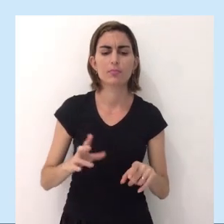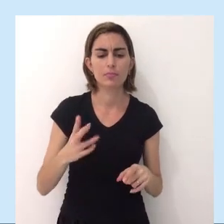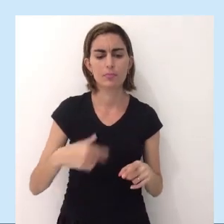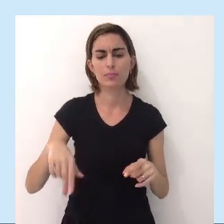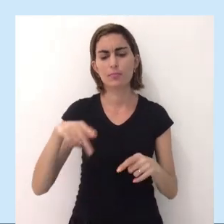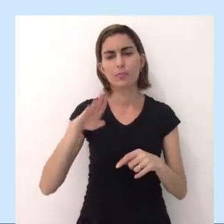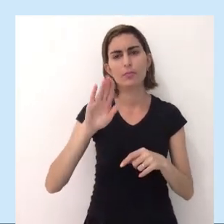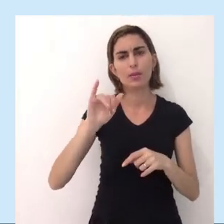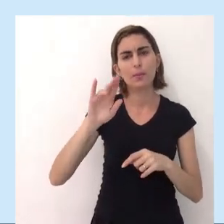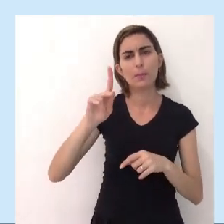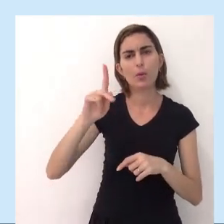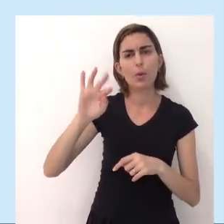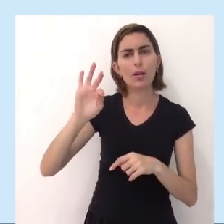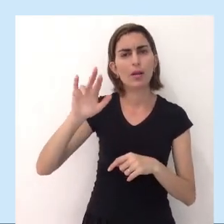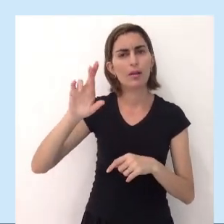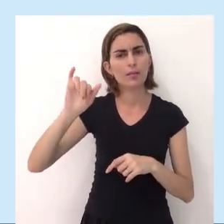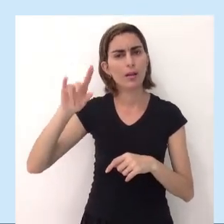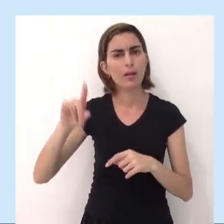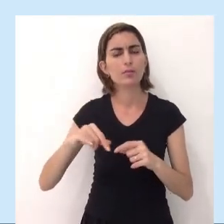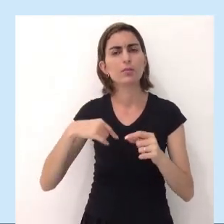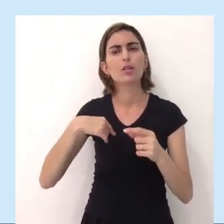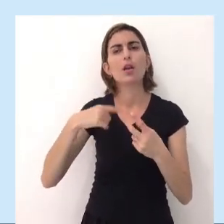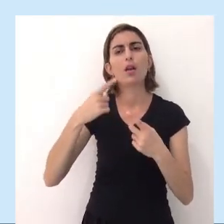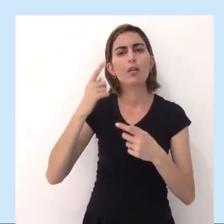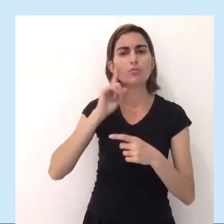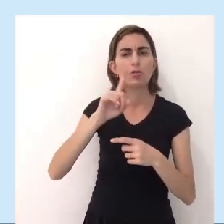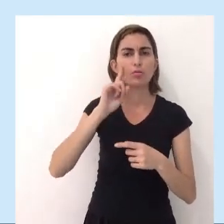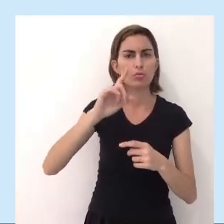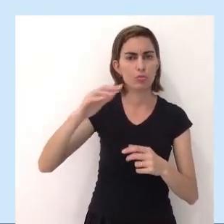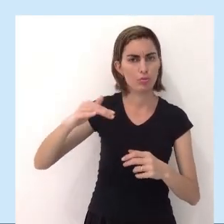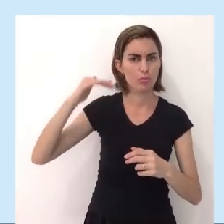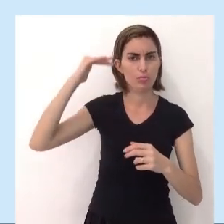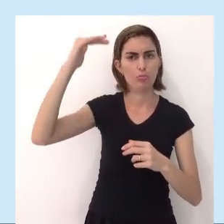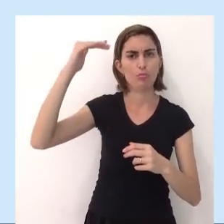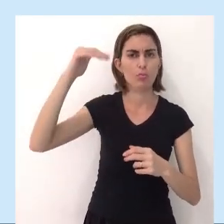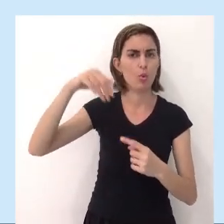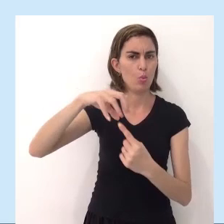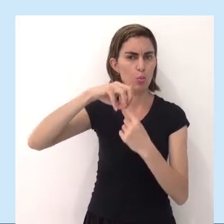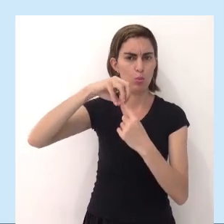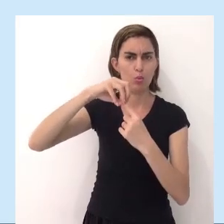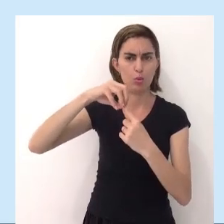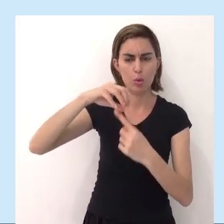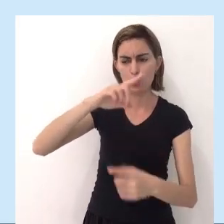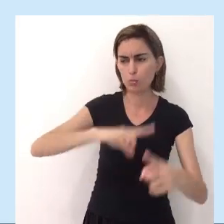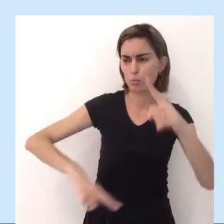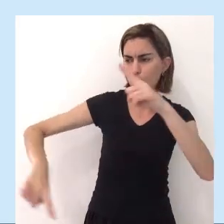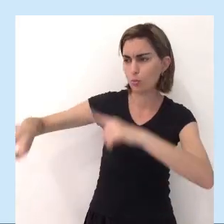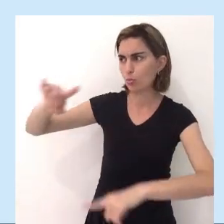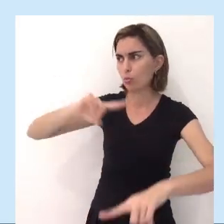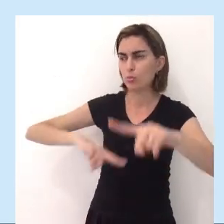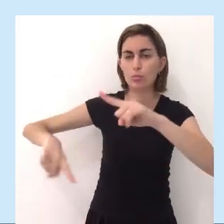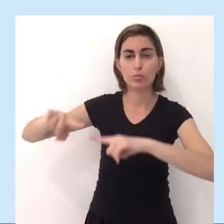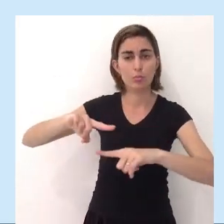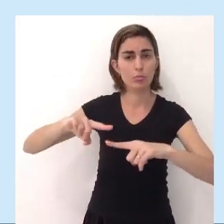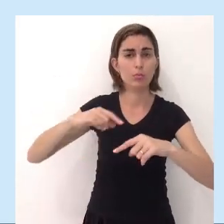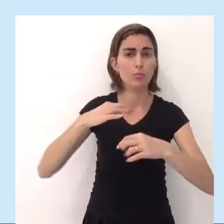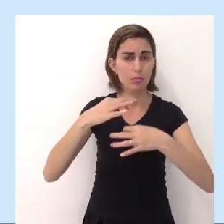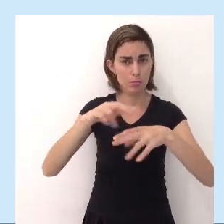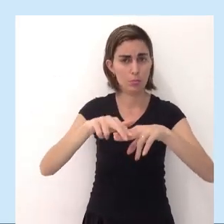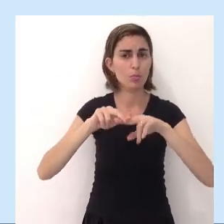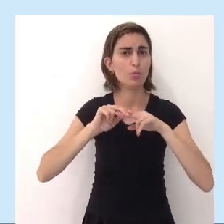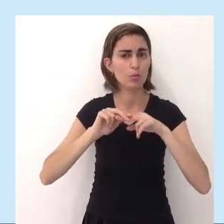na unipolaridade, tá? Que representa que os Estados Unidos é uma potência unipolar, que eles têm um centro de controle, vai ser o